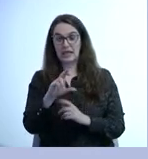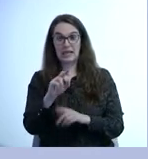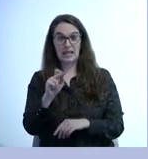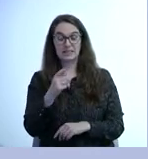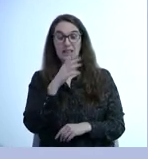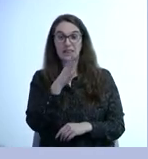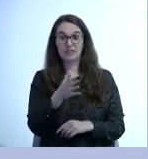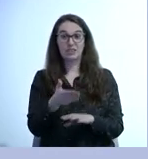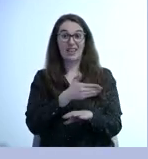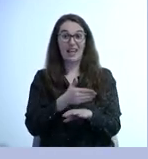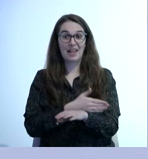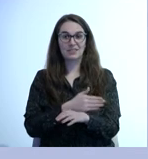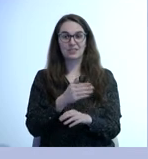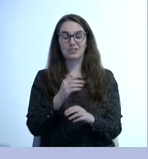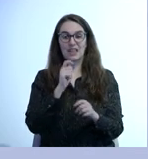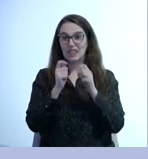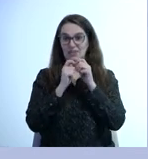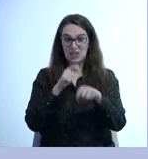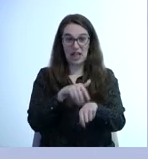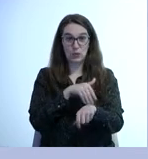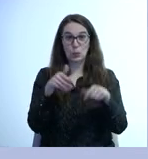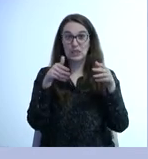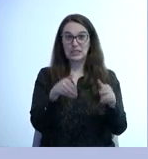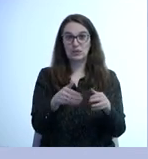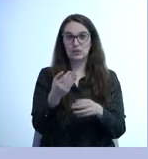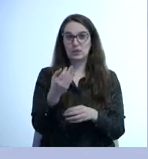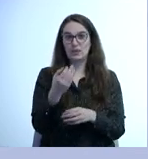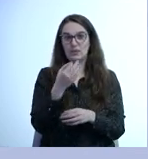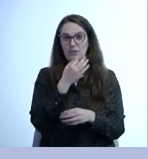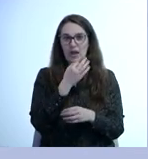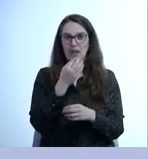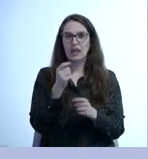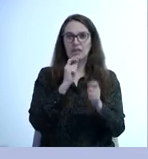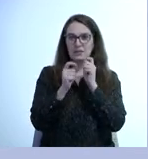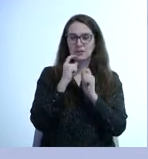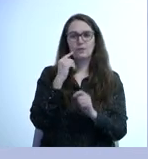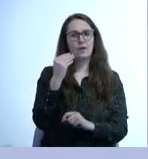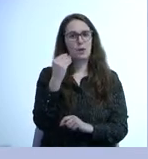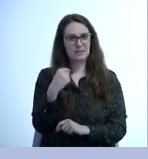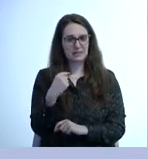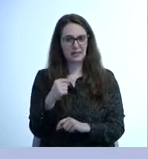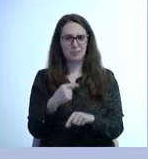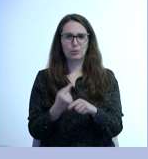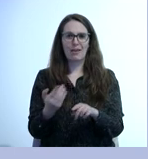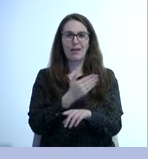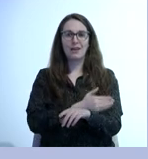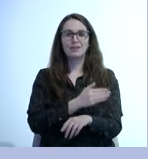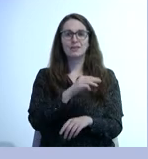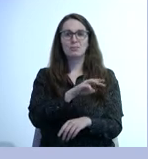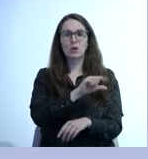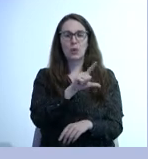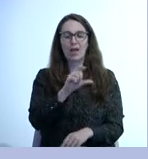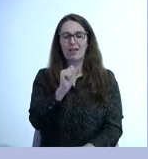primeiras entrevistas que deu mais ou menos por essa altura, não só uma entrevista bastante conhecida que foi feita pelo Manuel Graça